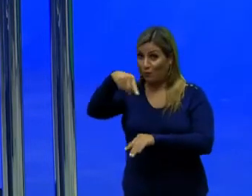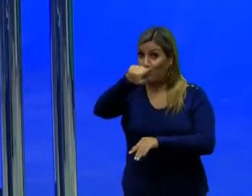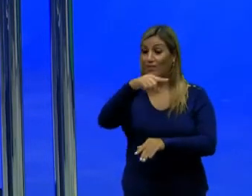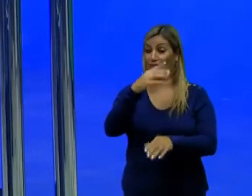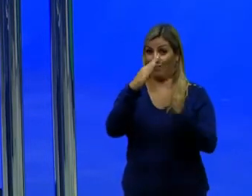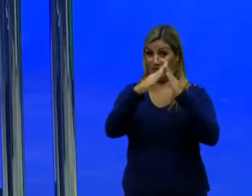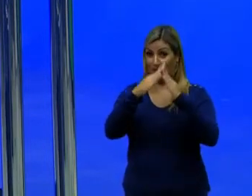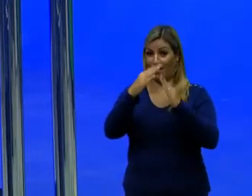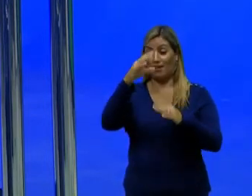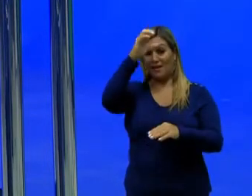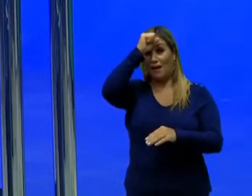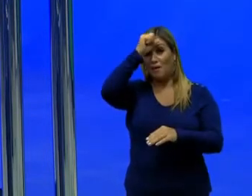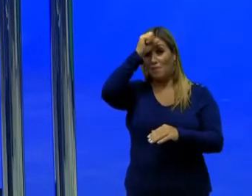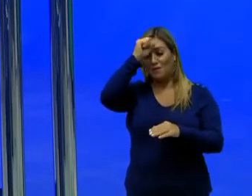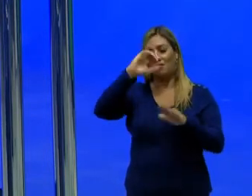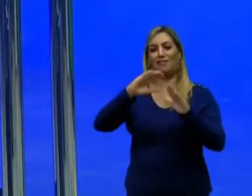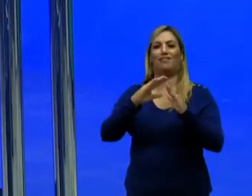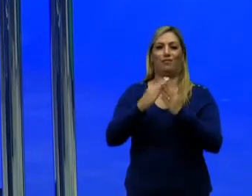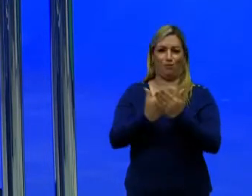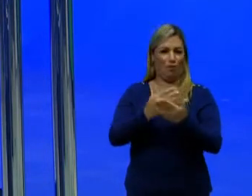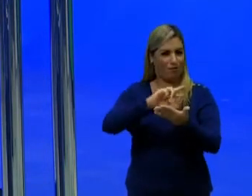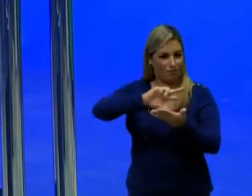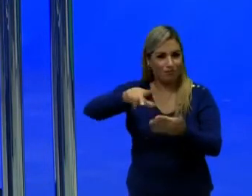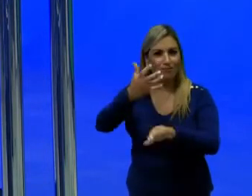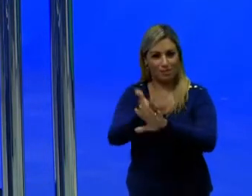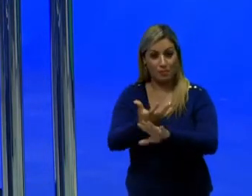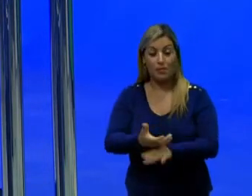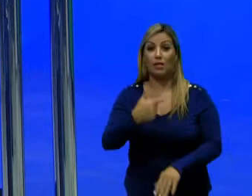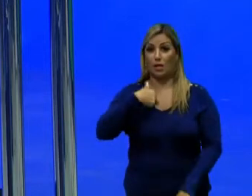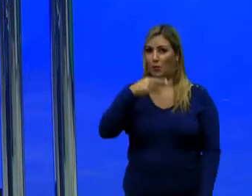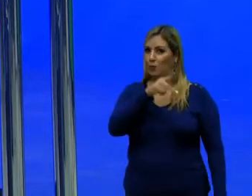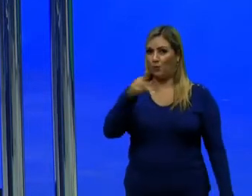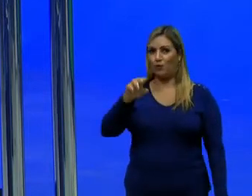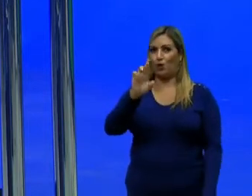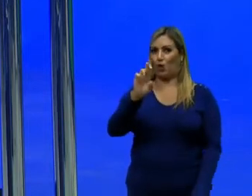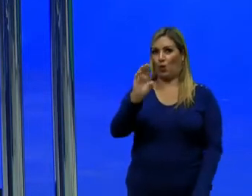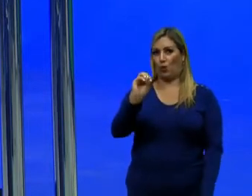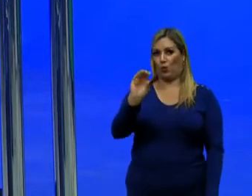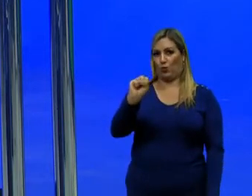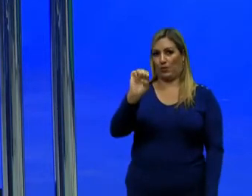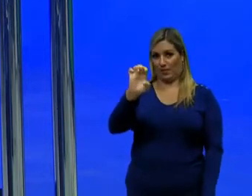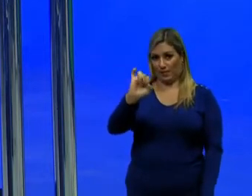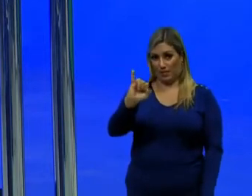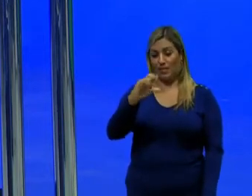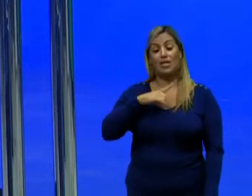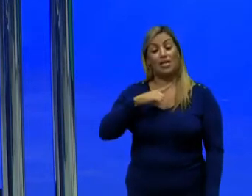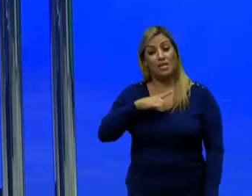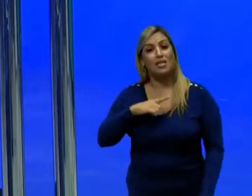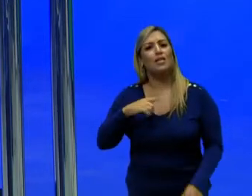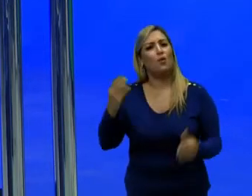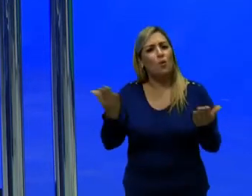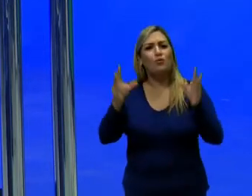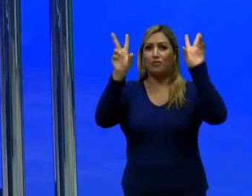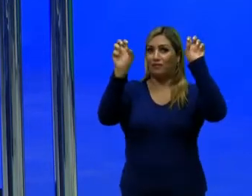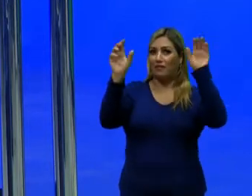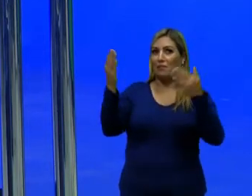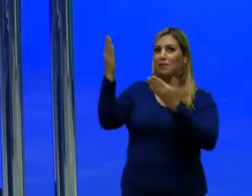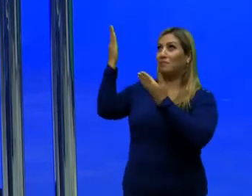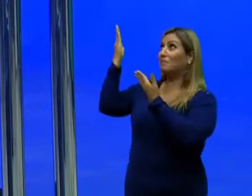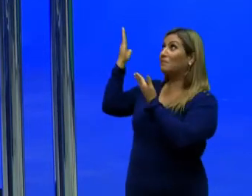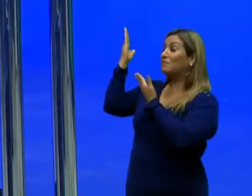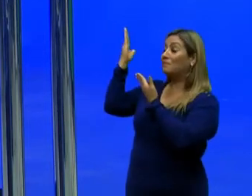conhecimento escolares eu sou professora rose e o tema da nossa aula de hoje será a estrutura do átomo ou